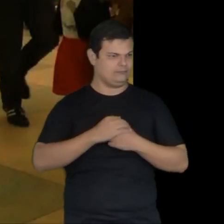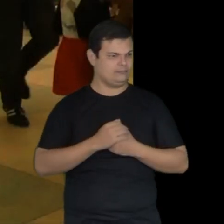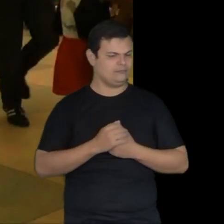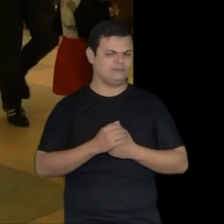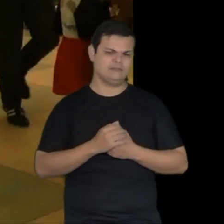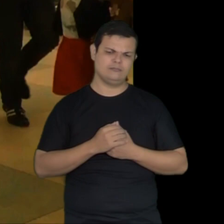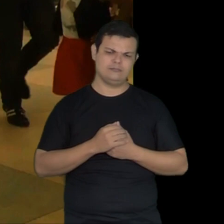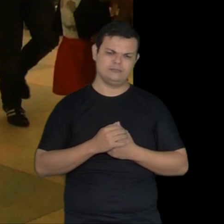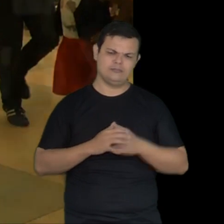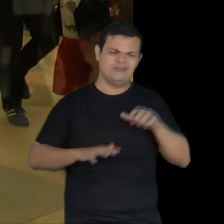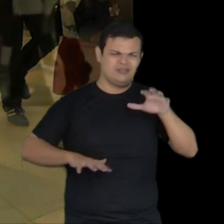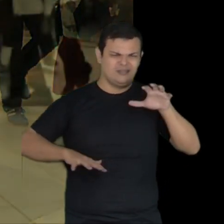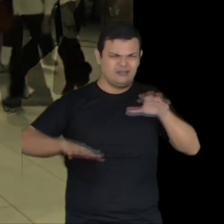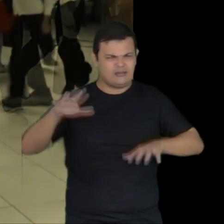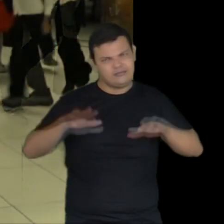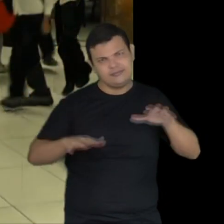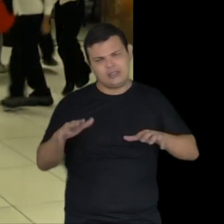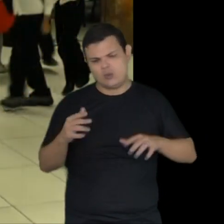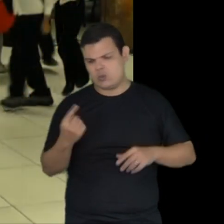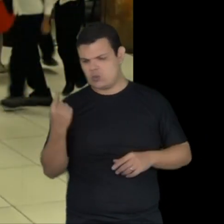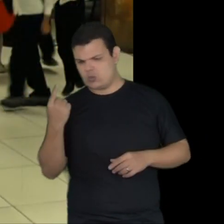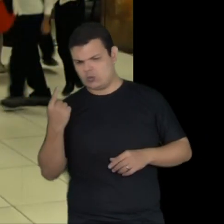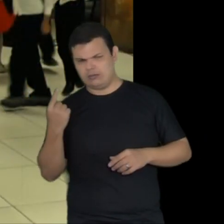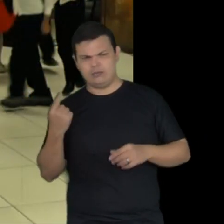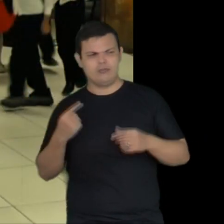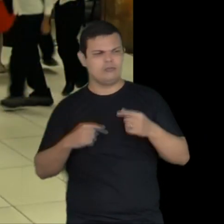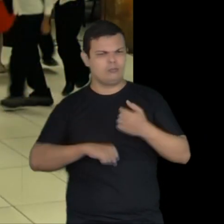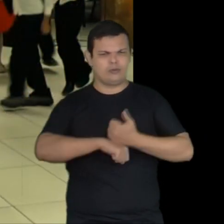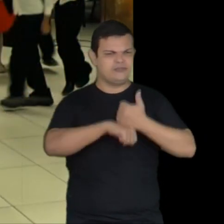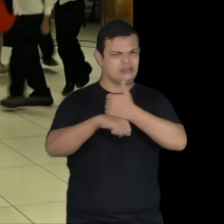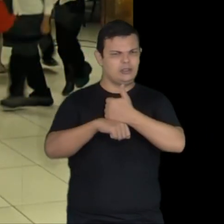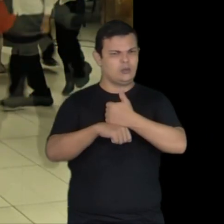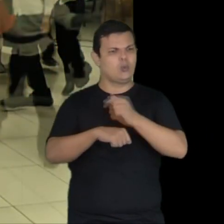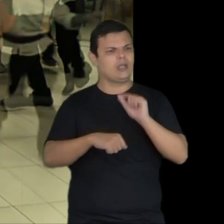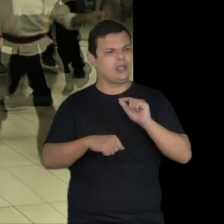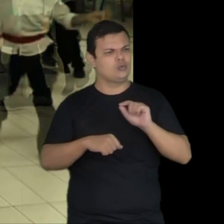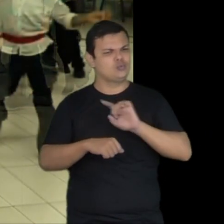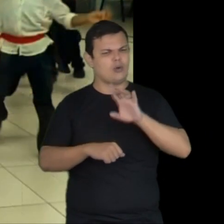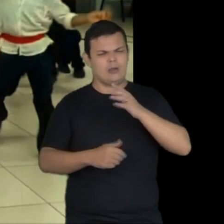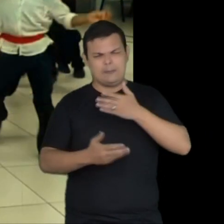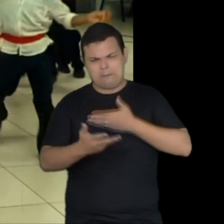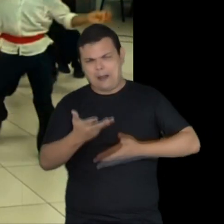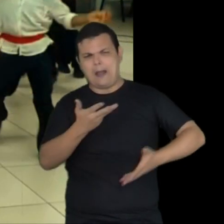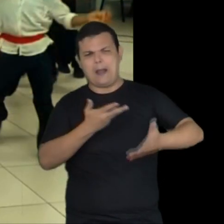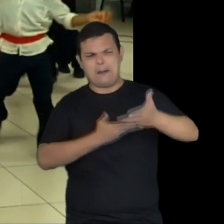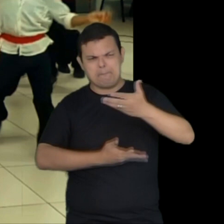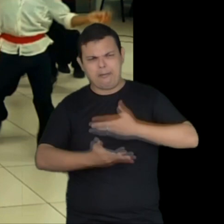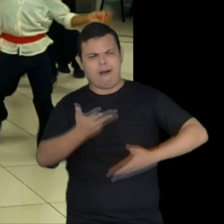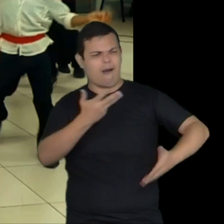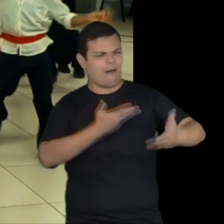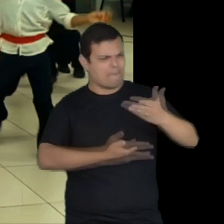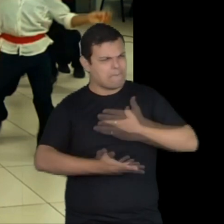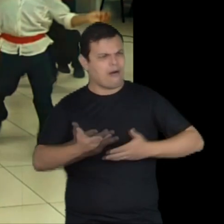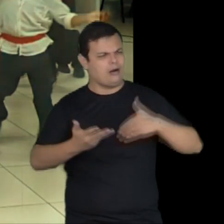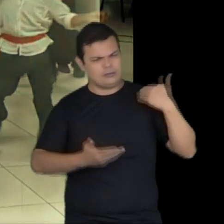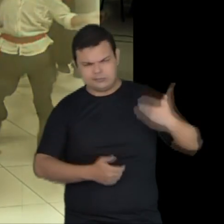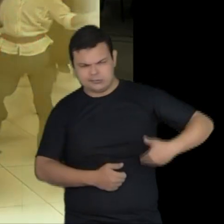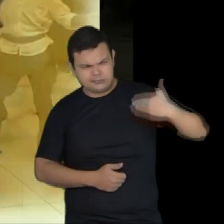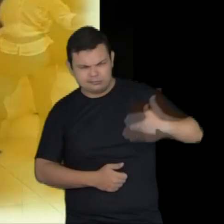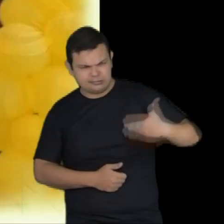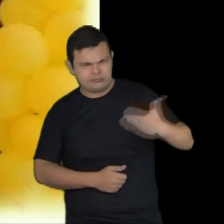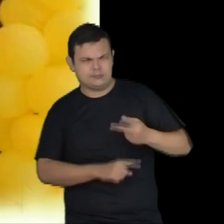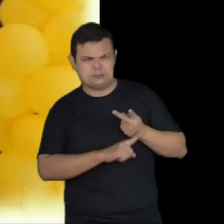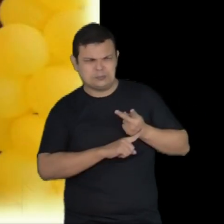Talvez seja a única ou uma das poucas profissões que sobrevive de um ciclo eterno de troca, de busca,